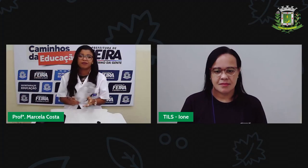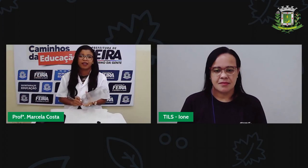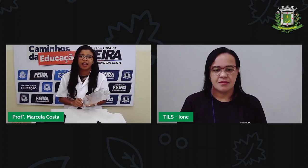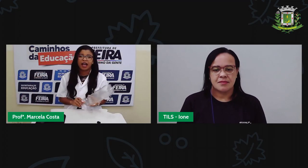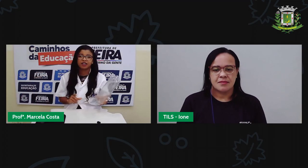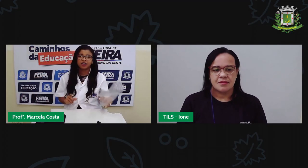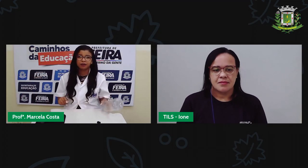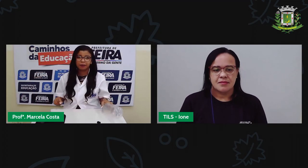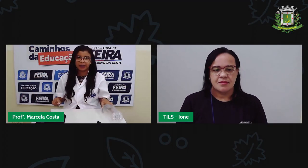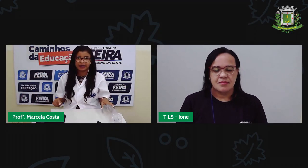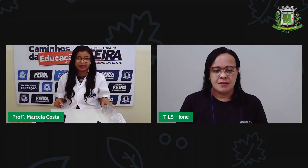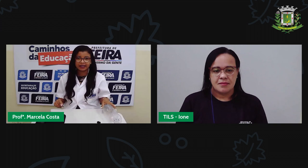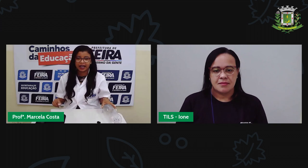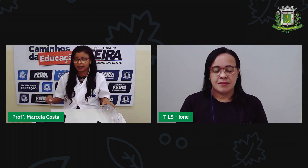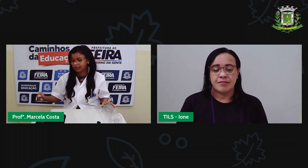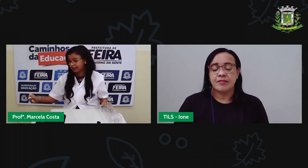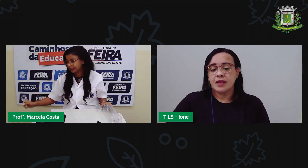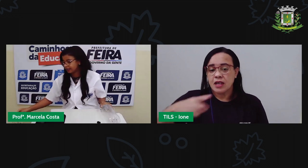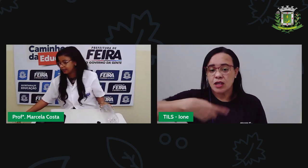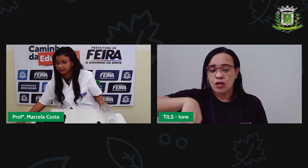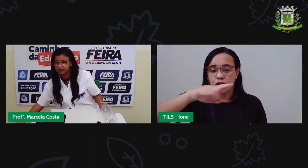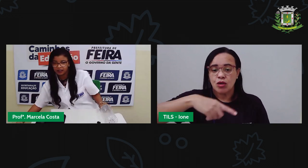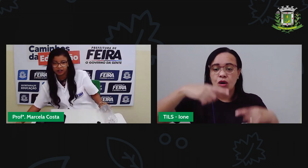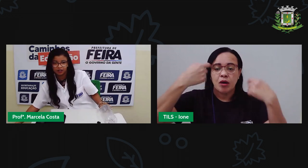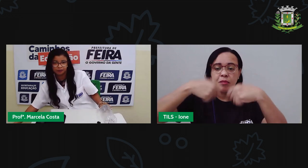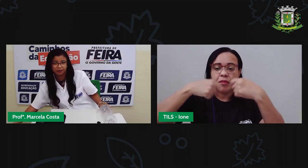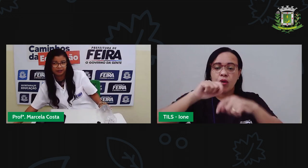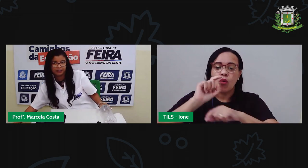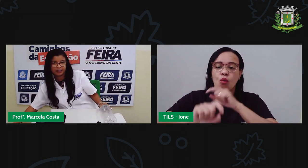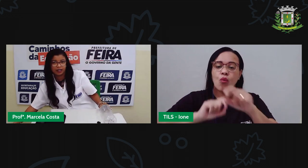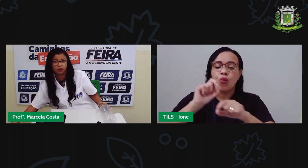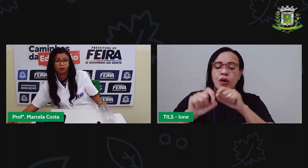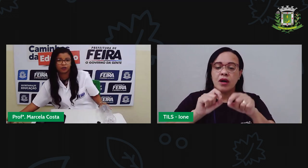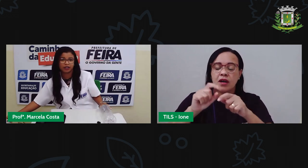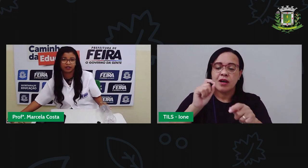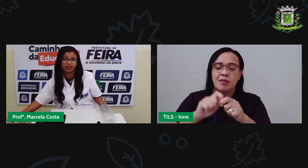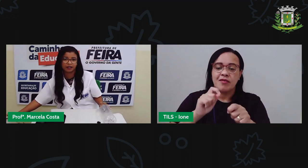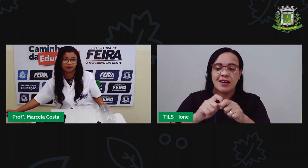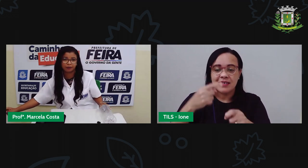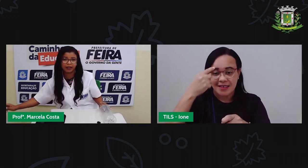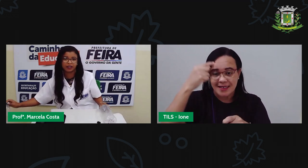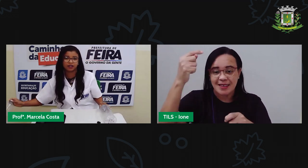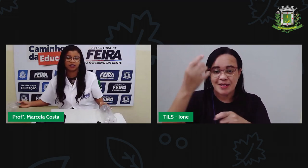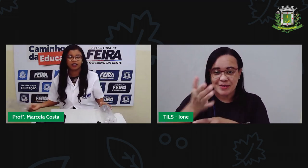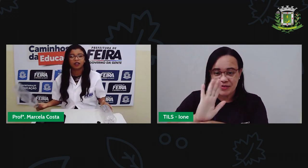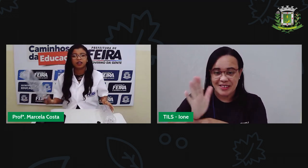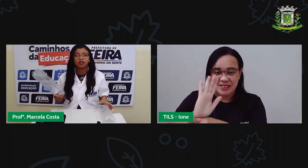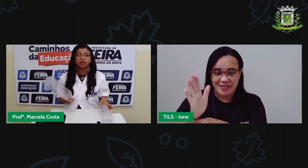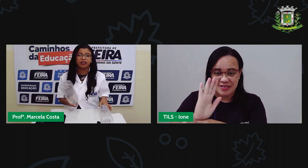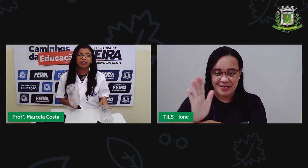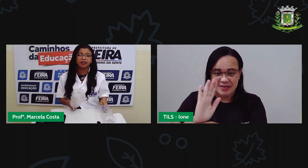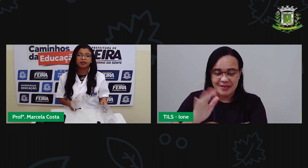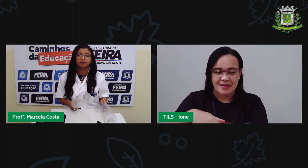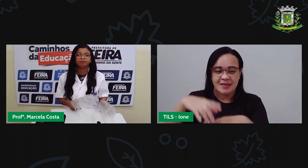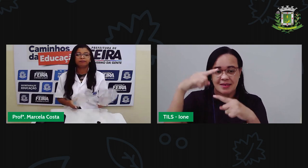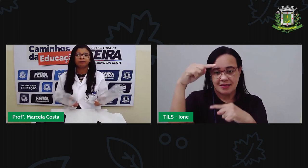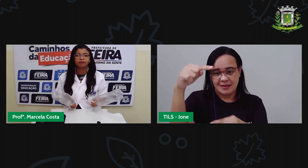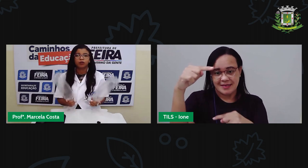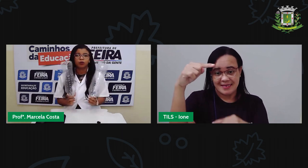a gente vai precisar crianças pra fazer a composteira de garrafa PET de